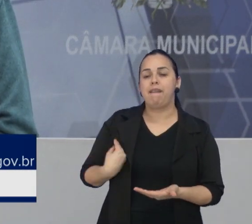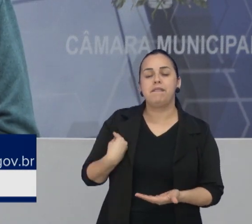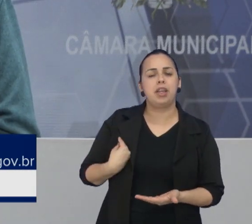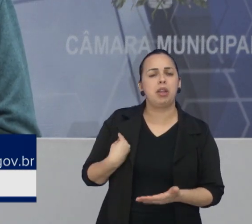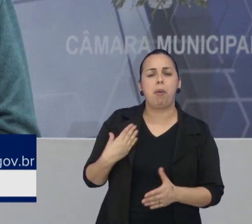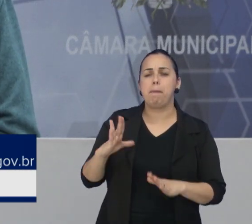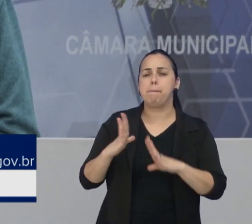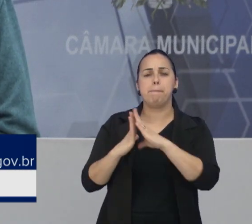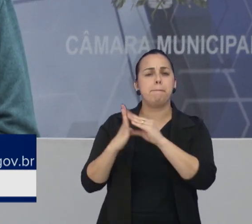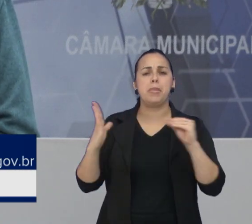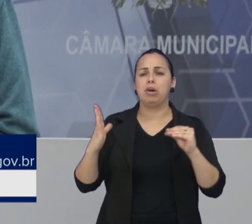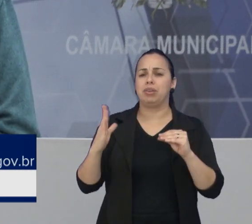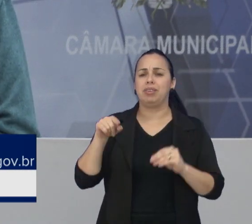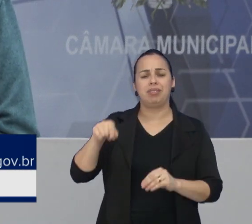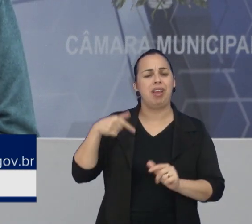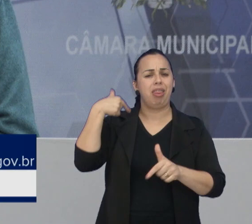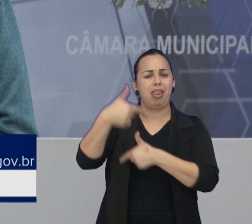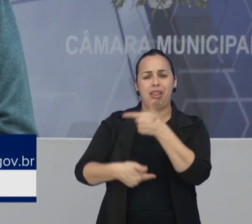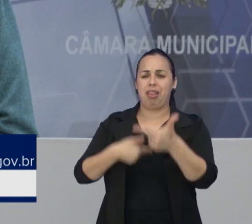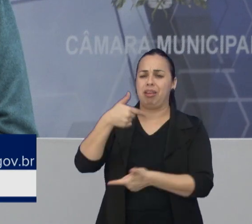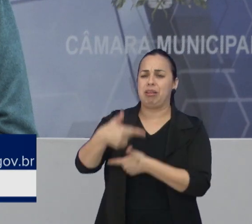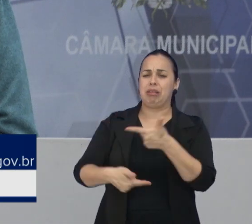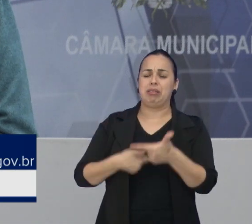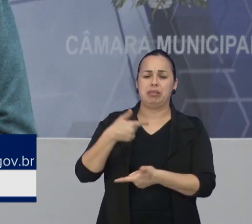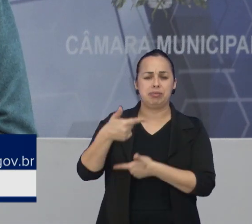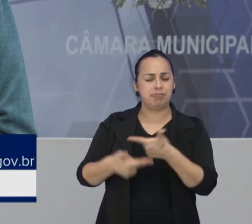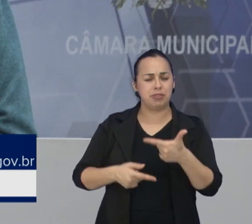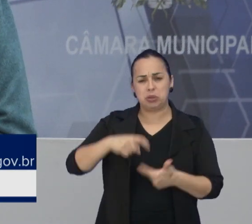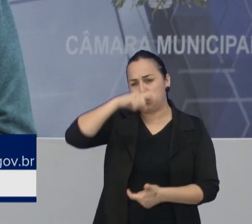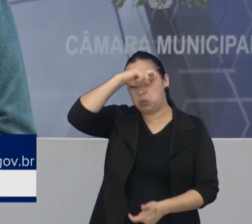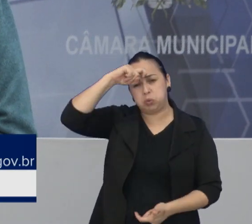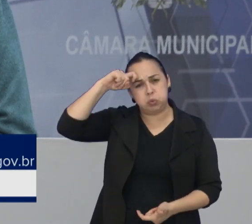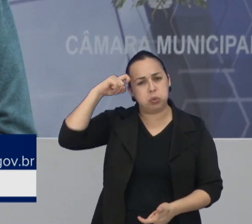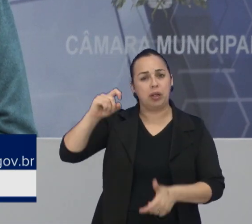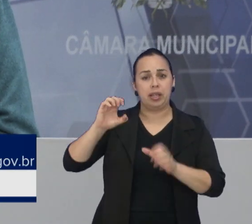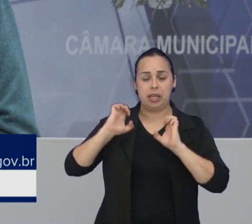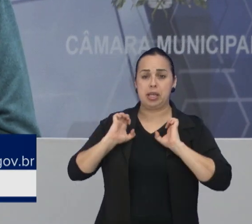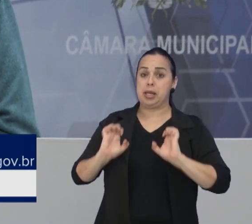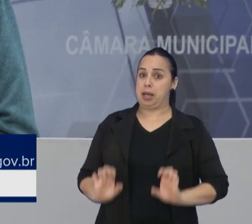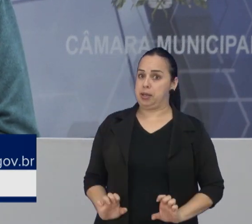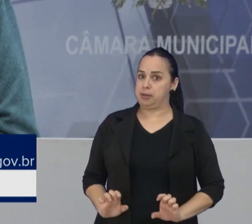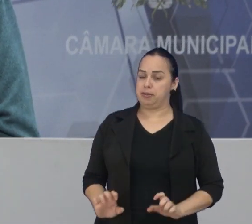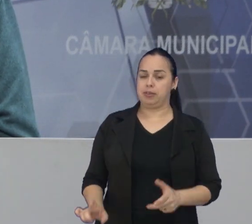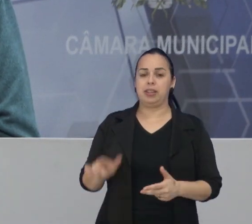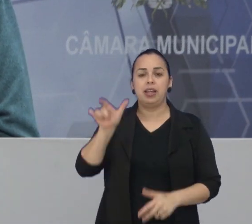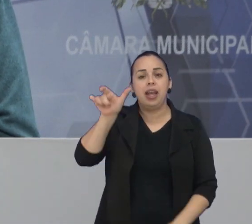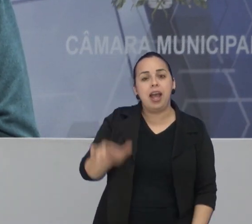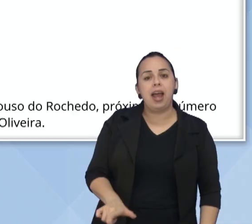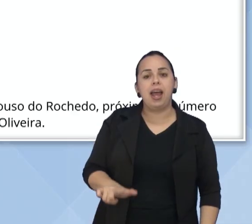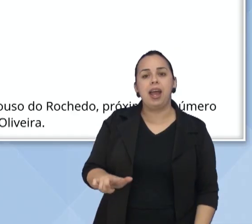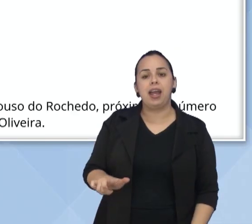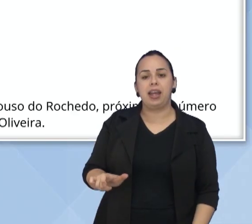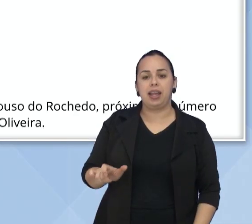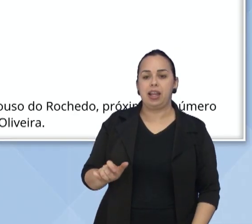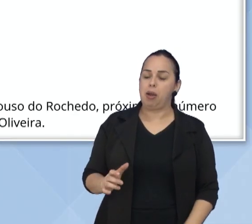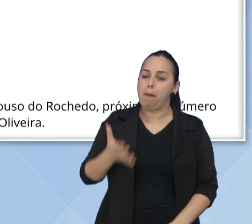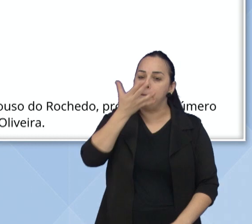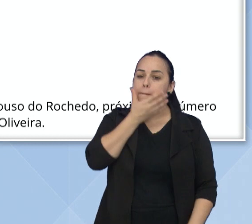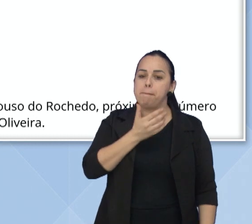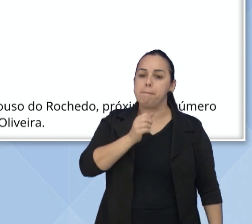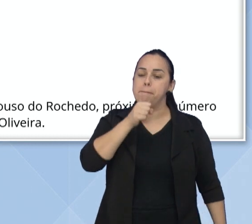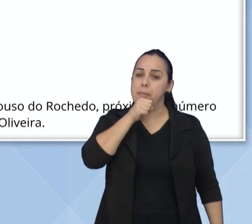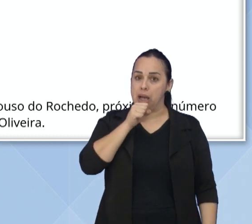exemplo de dedicação, trabalho árduo e integridade. Sebastião foi um patriarca,